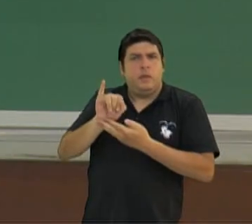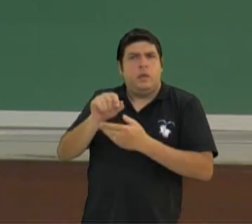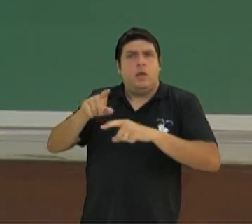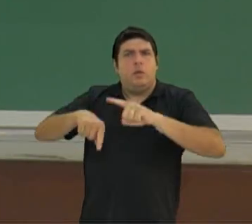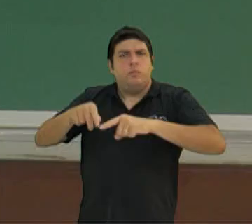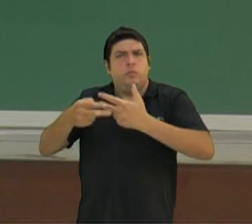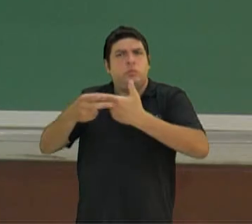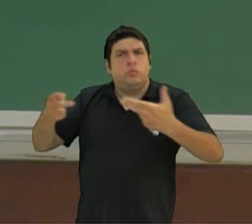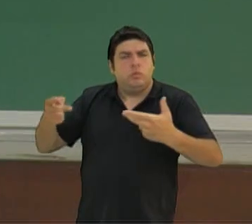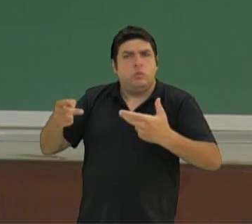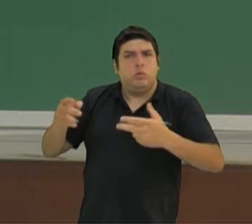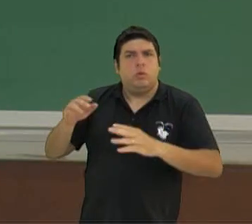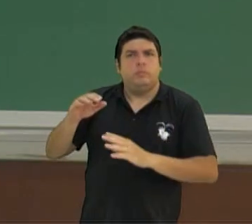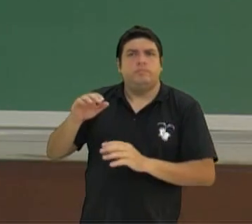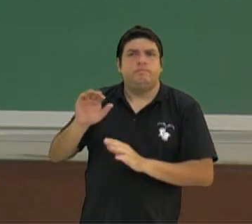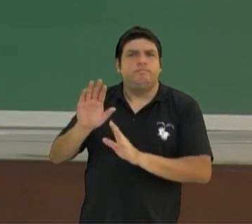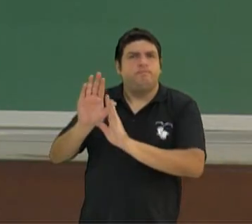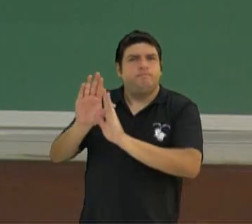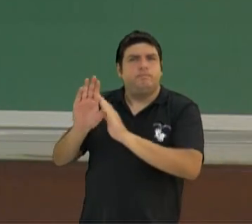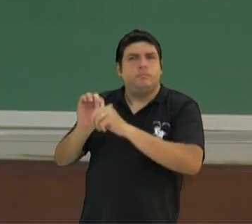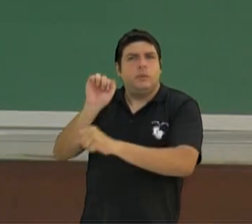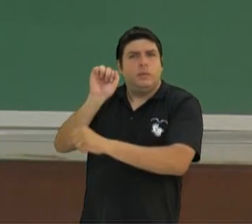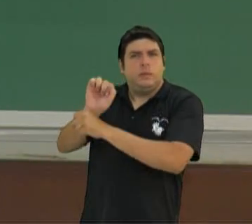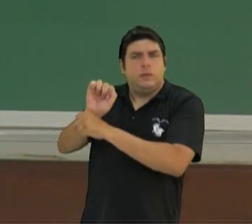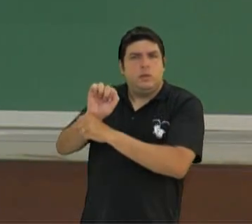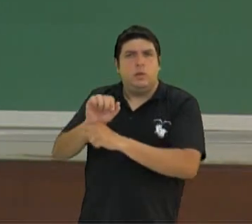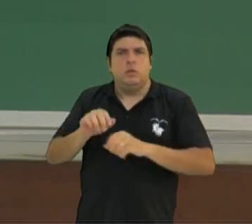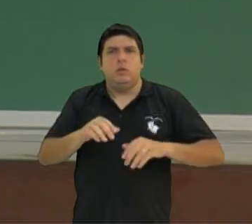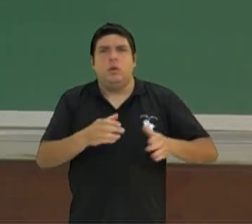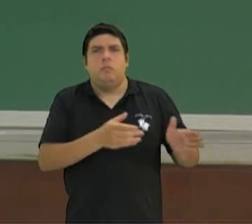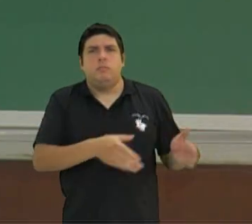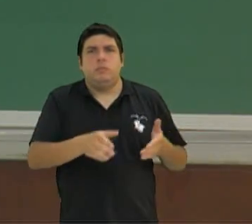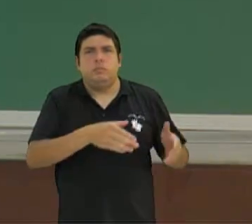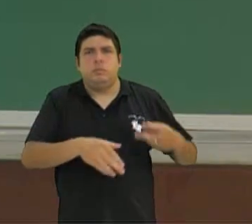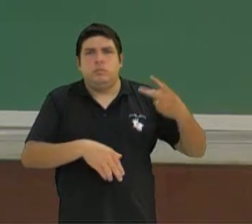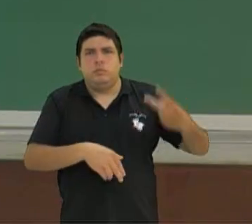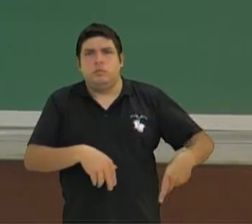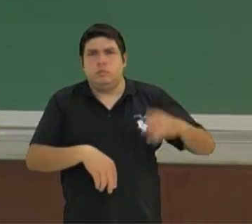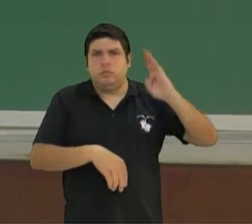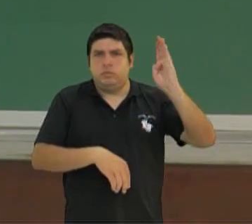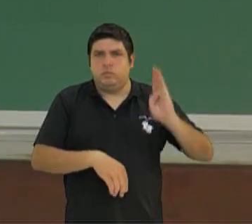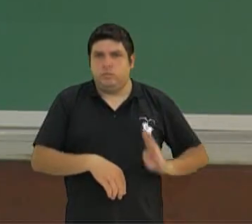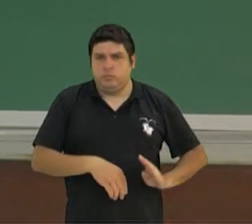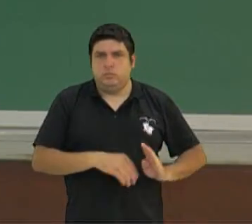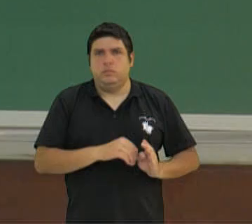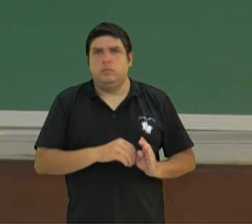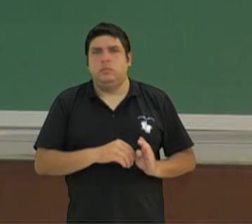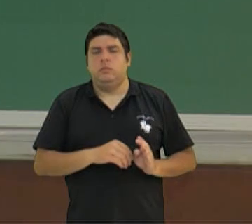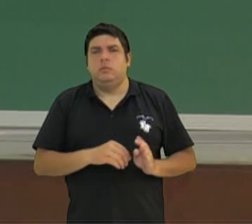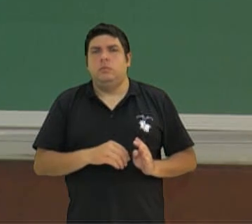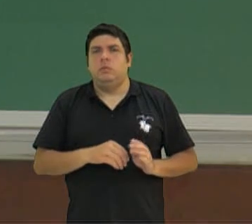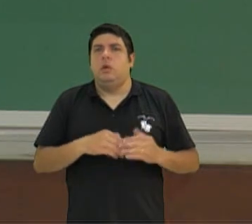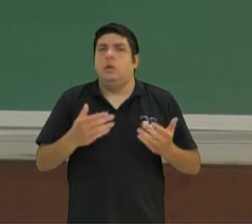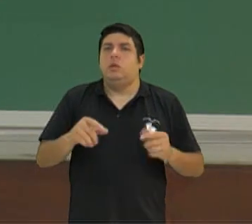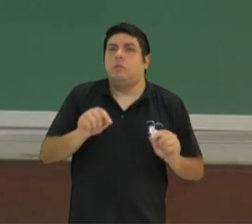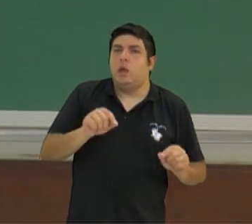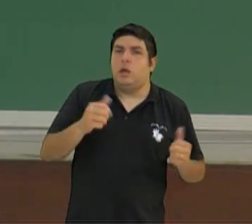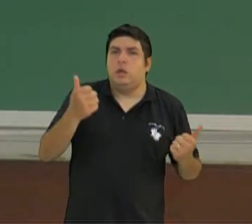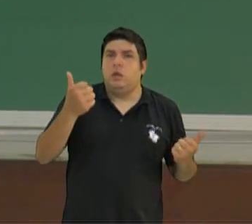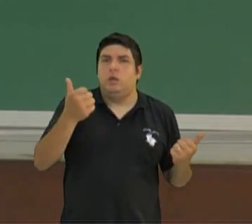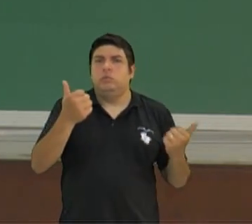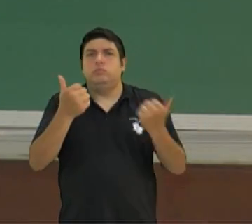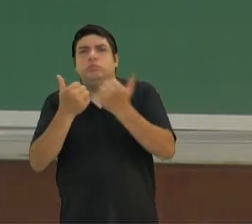do histórico, né? Produtos que eram importados começaram a ser fabricados aqui. Ou seja, eu substituo aquilo